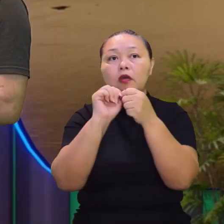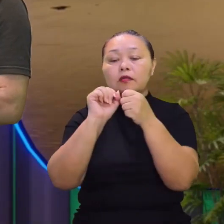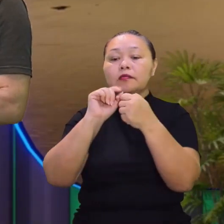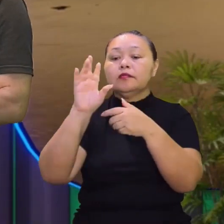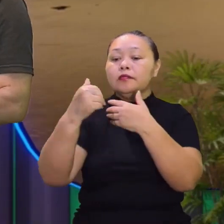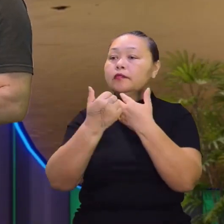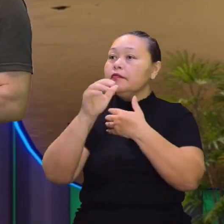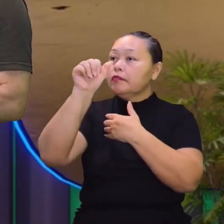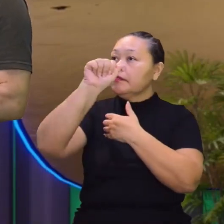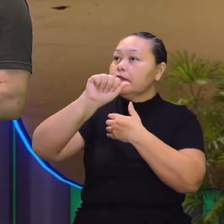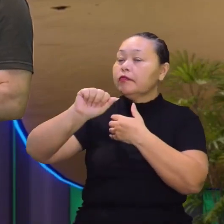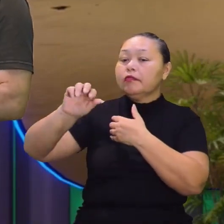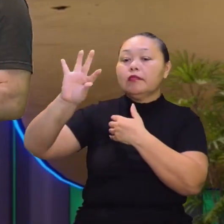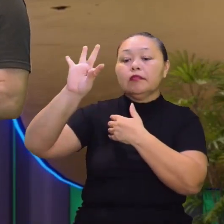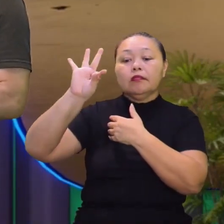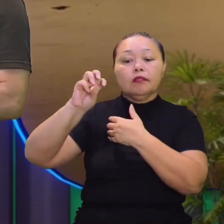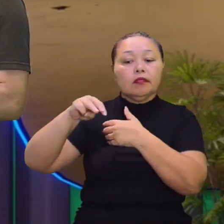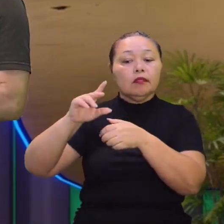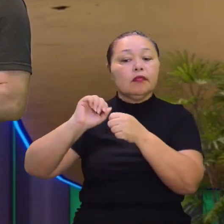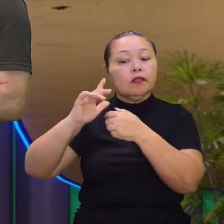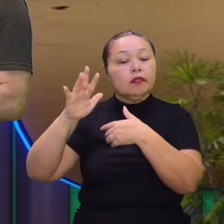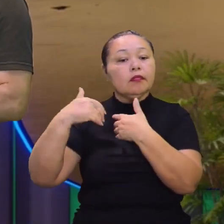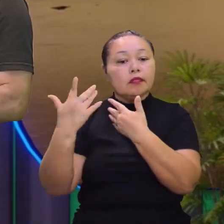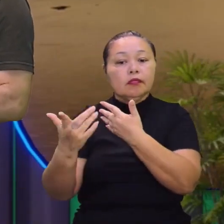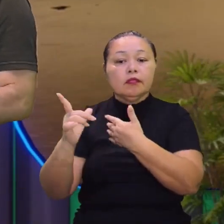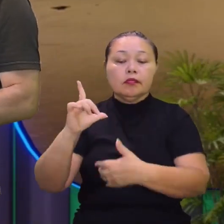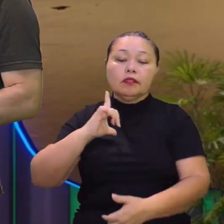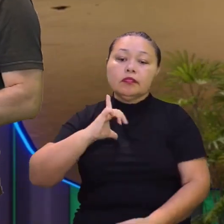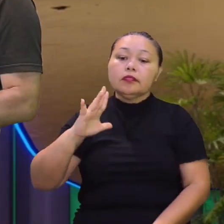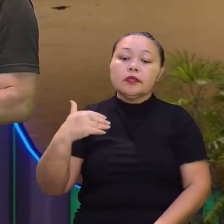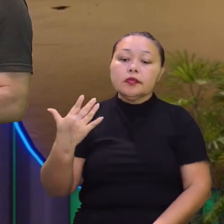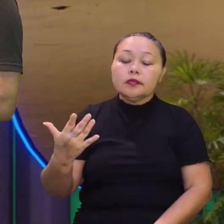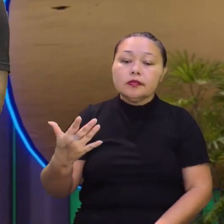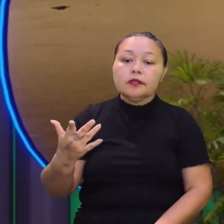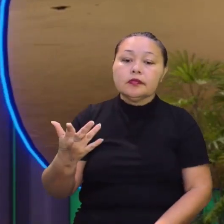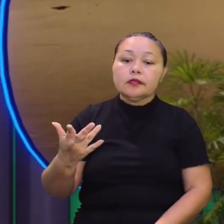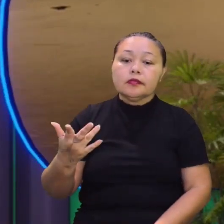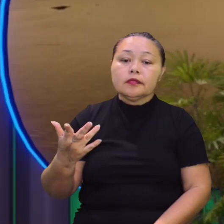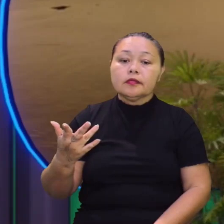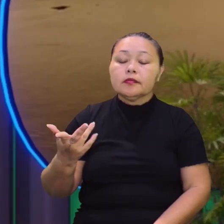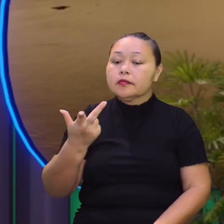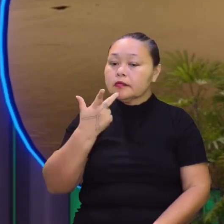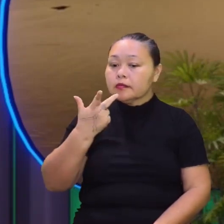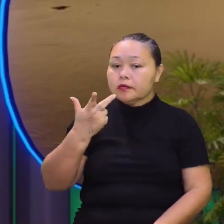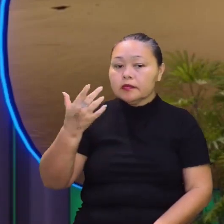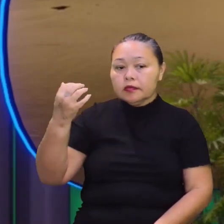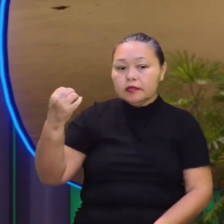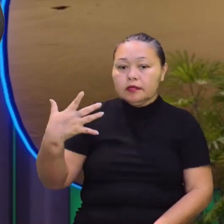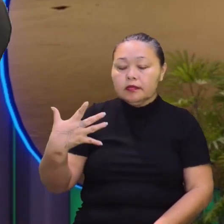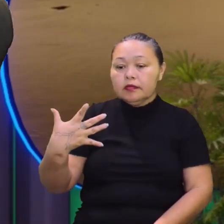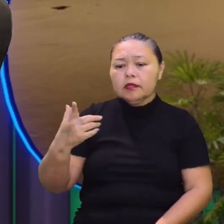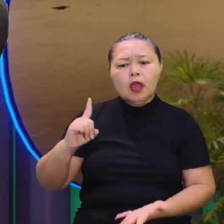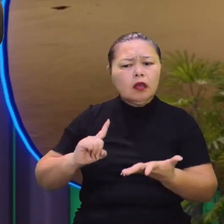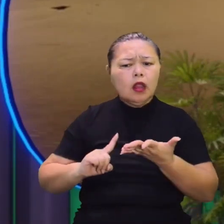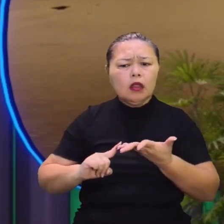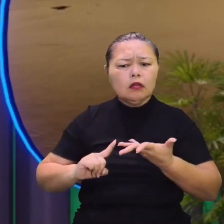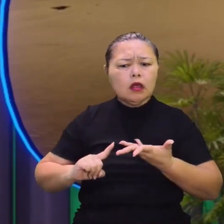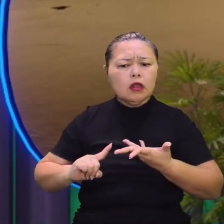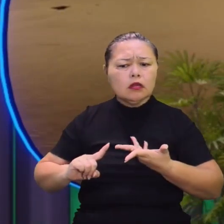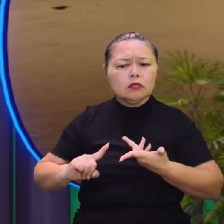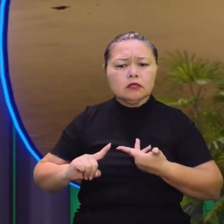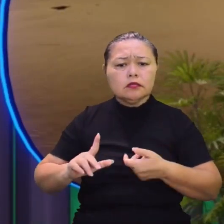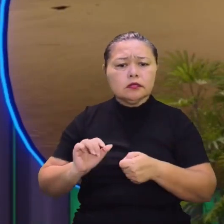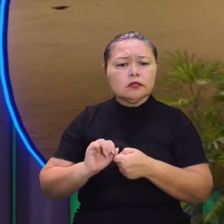dióxido de carbono para a atmosfera. Então, tem todas essas vantagens, né? Isso. Então, enquanto você falou, são